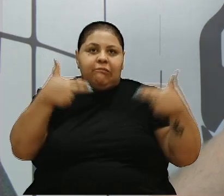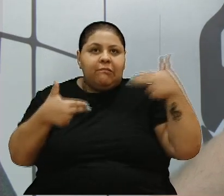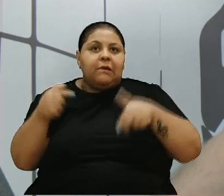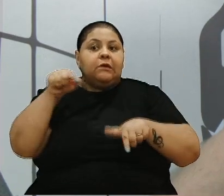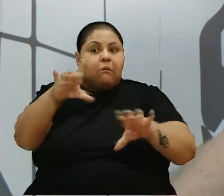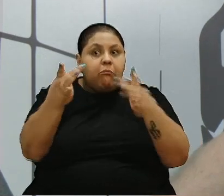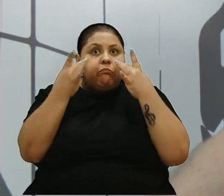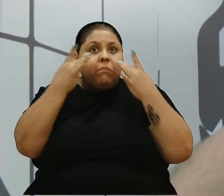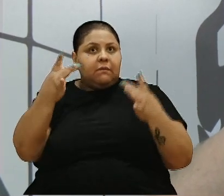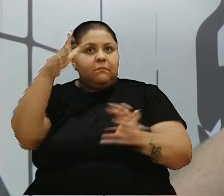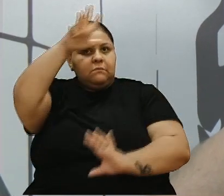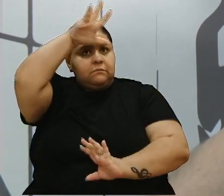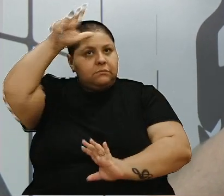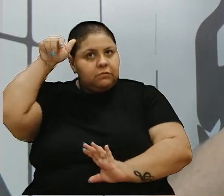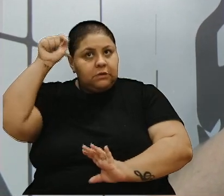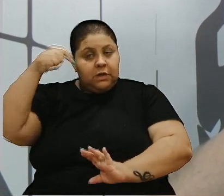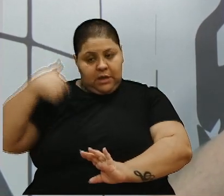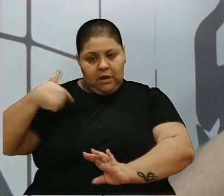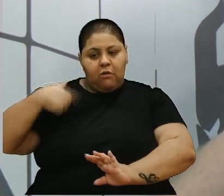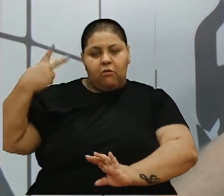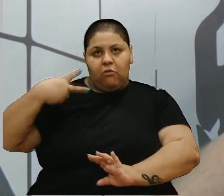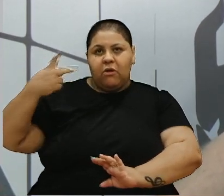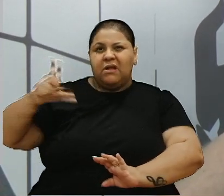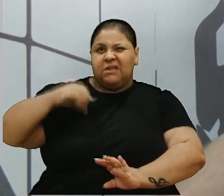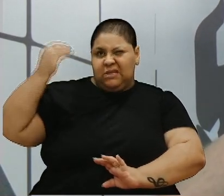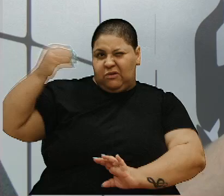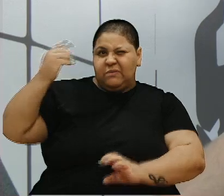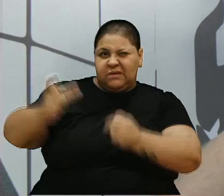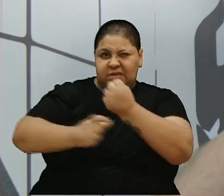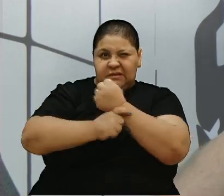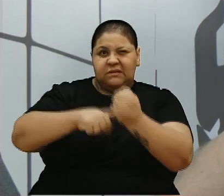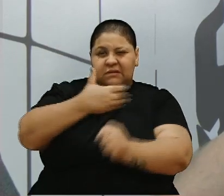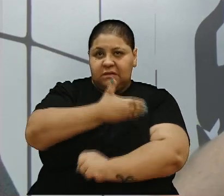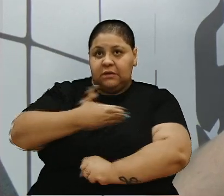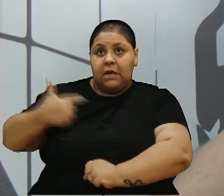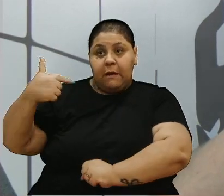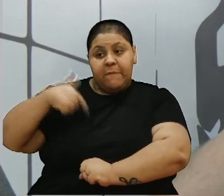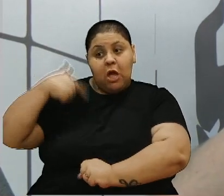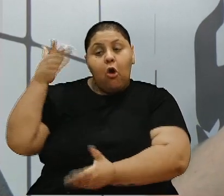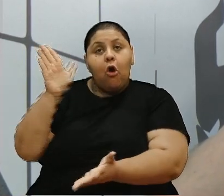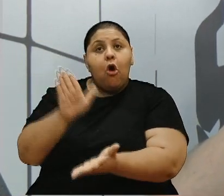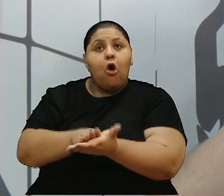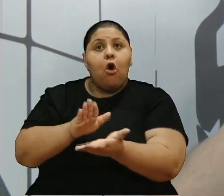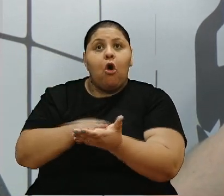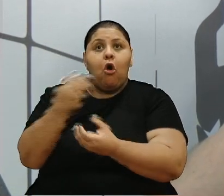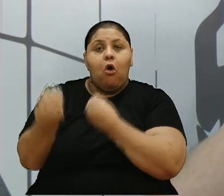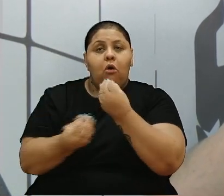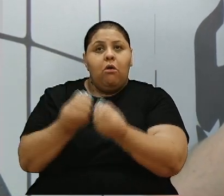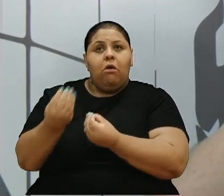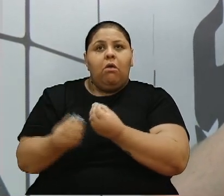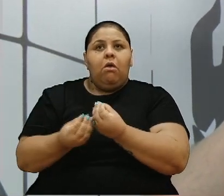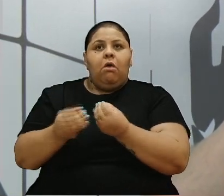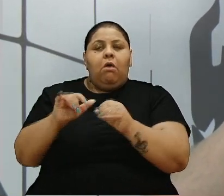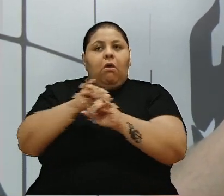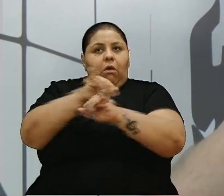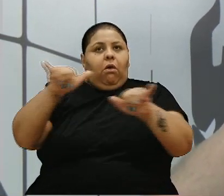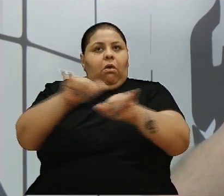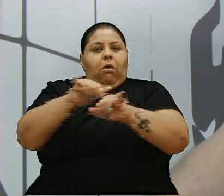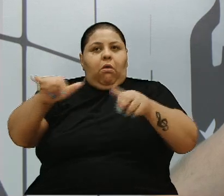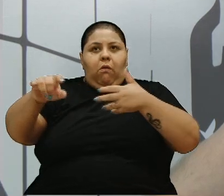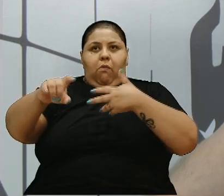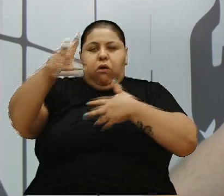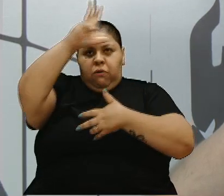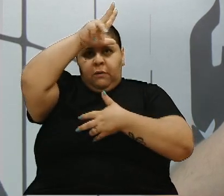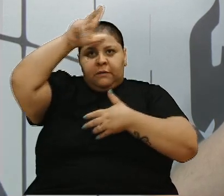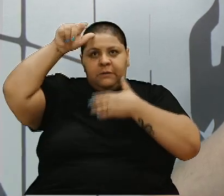alerta ao município. Este vereador aqui tem alguma experiência em segurança pública, então é meu dever, quanto legislador, de informar ao Executivo para